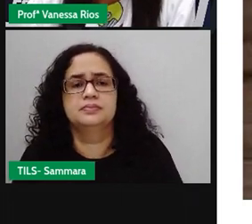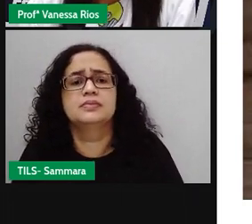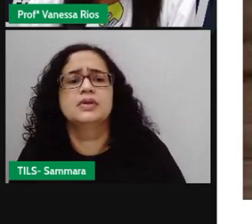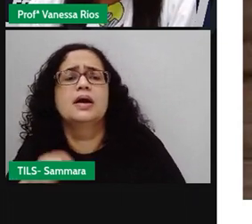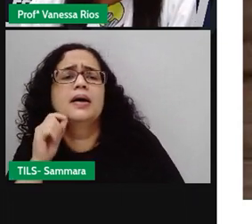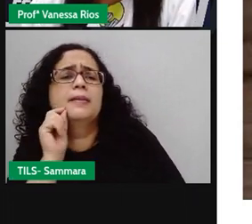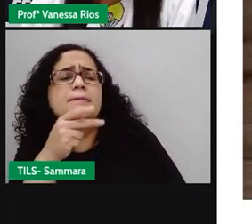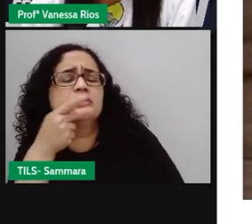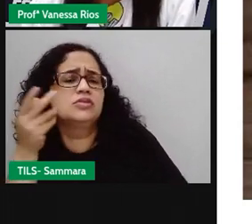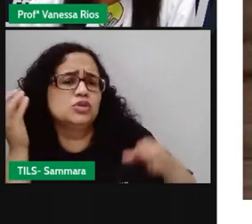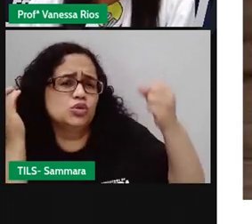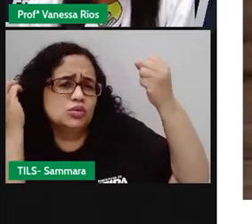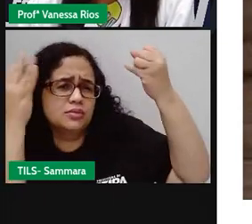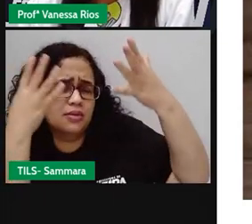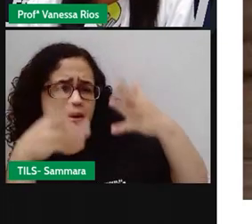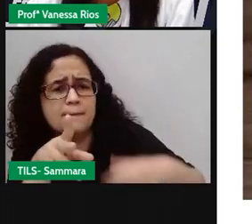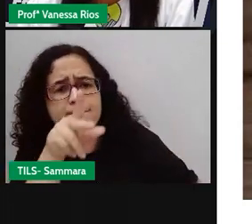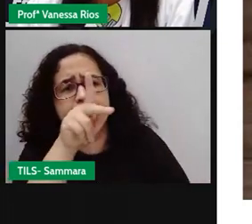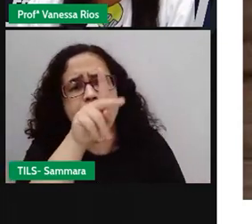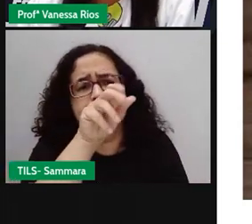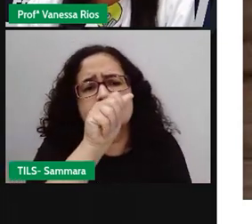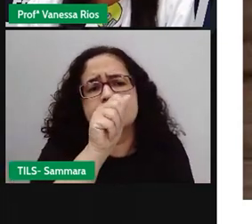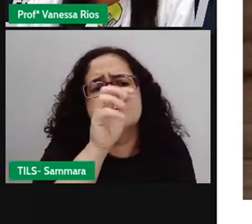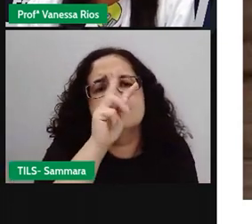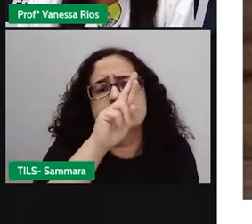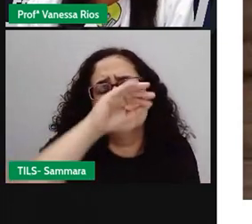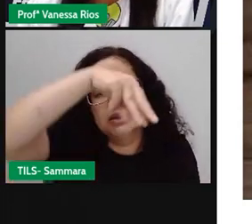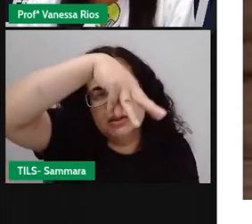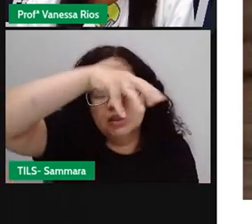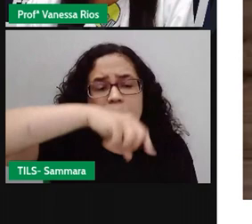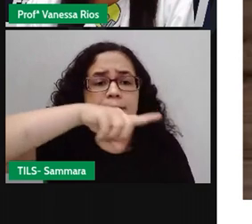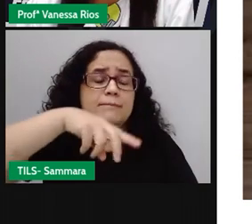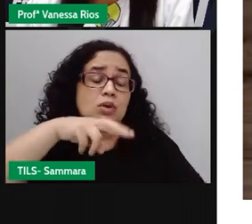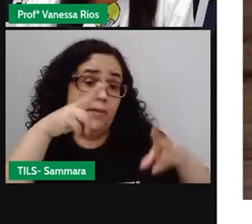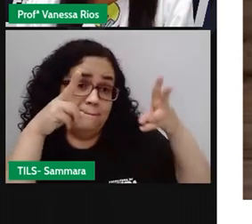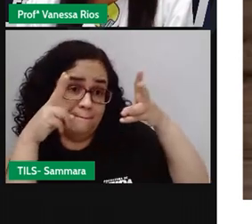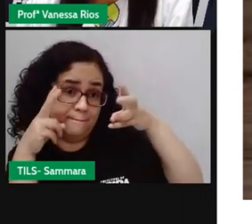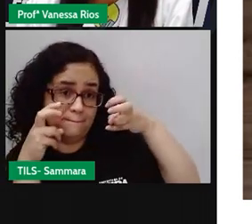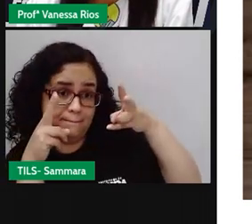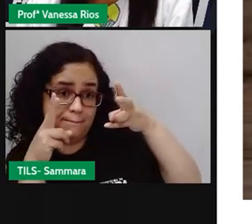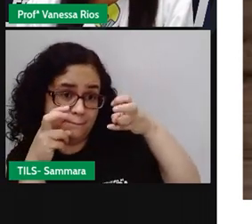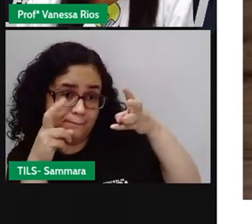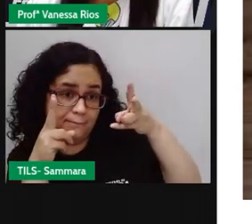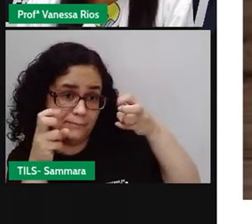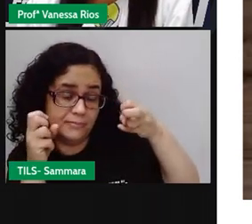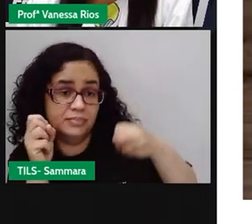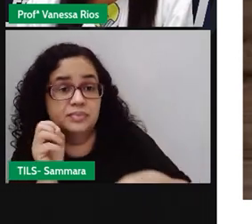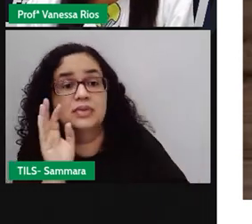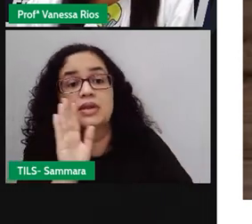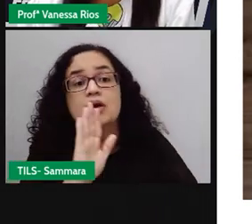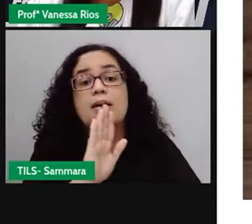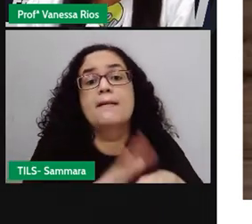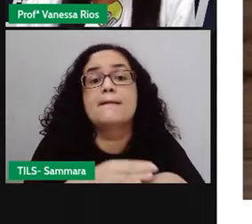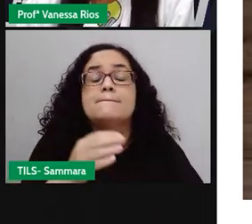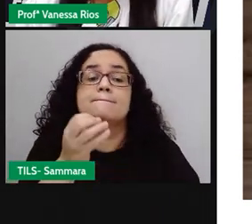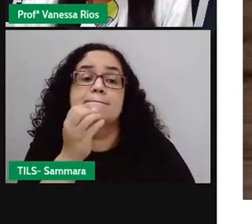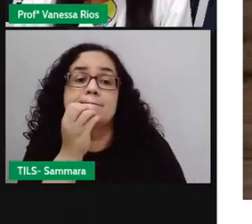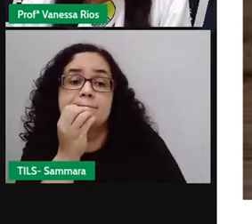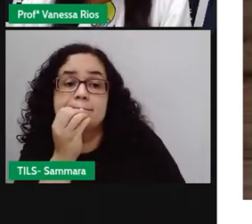Mas aí, quando a gente vai falar de patrimônio, a gente tem que observar que patrimônio é muito mais do que os